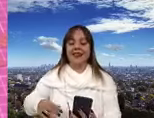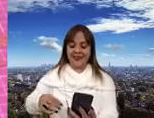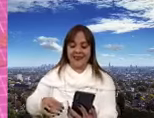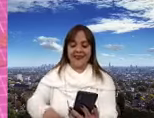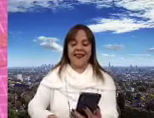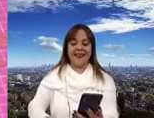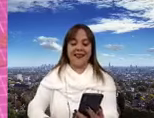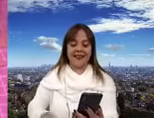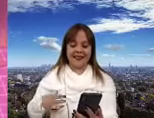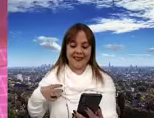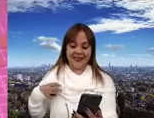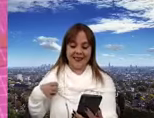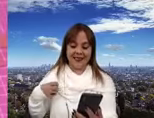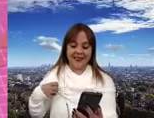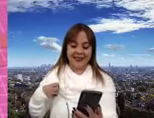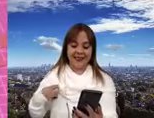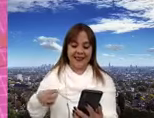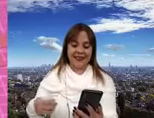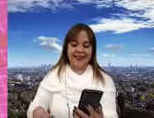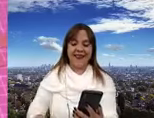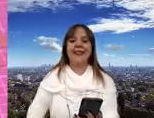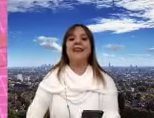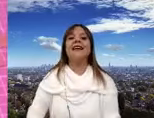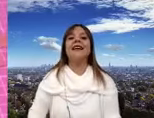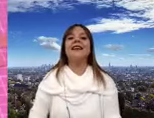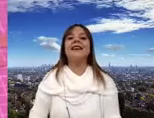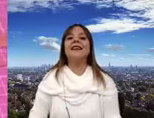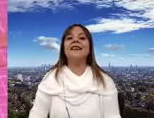outra. Aí é só recortar um retangulinho.